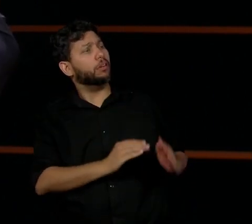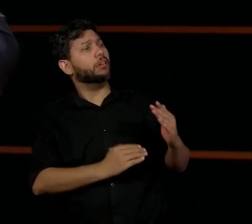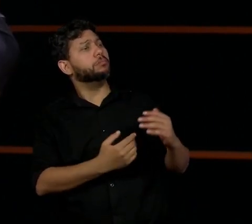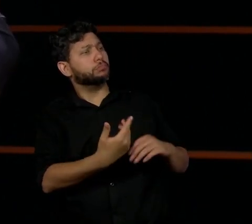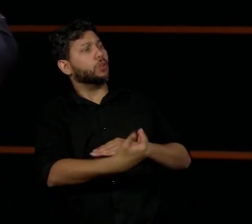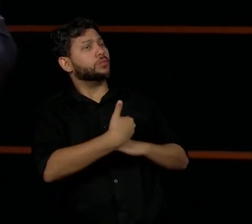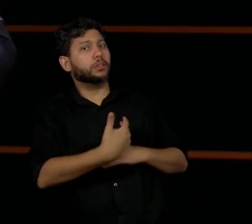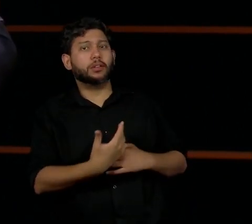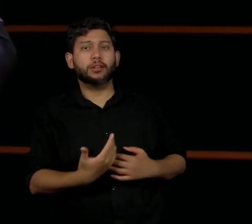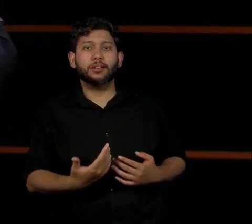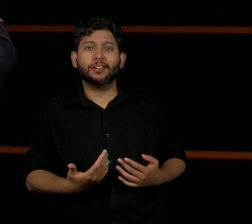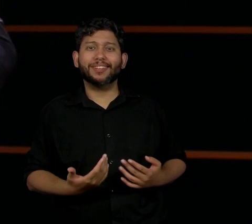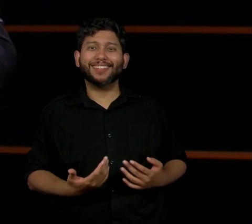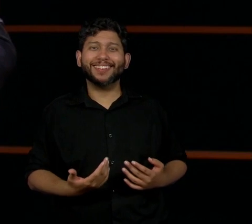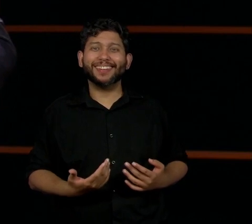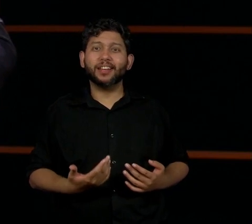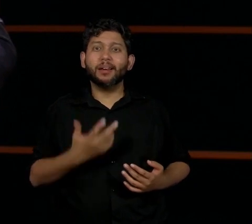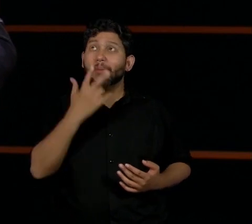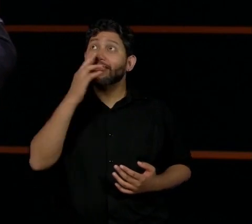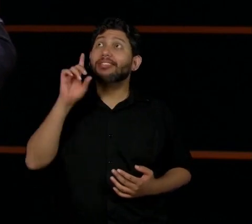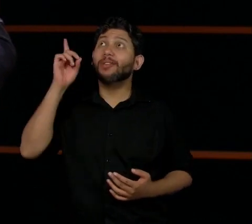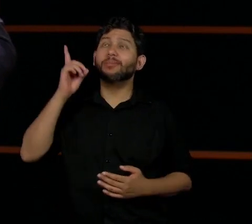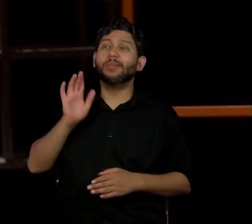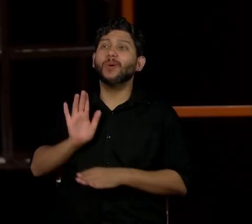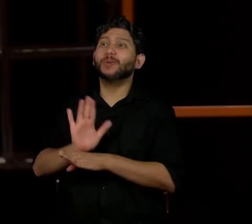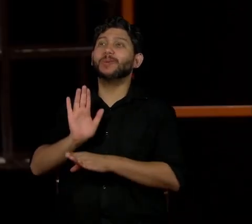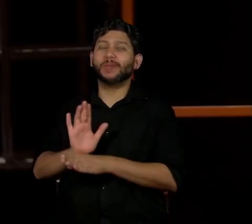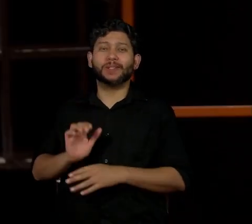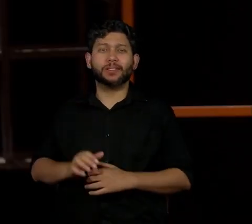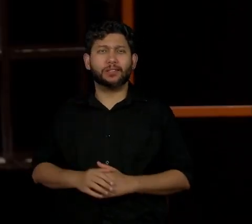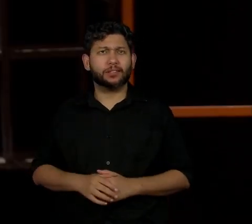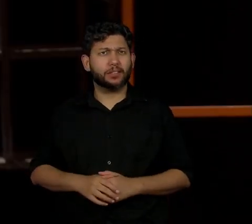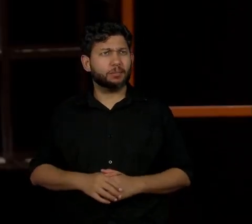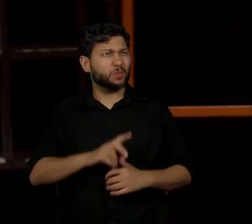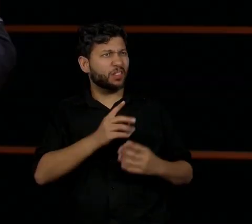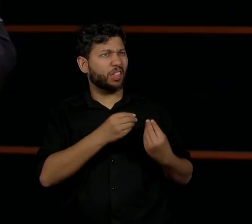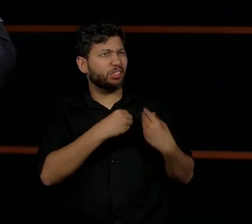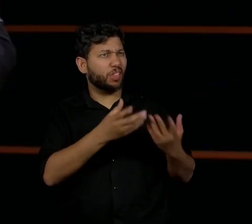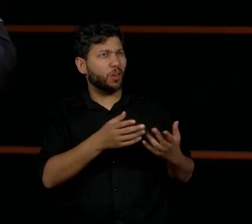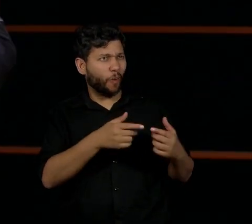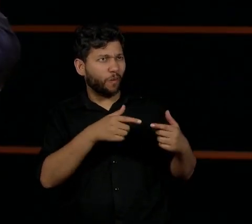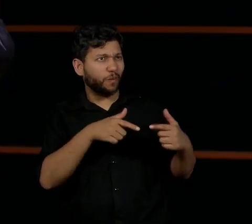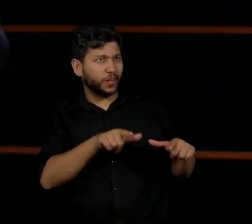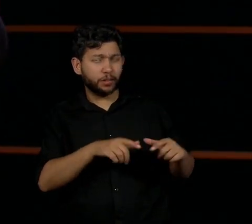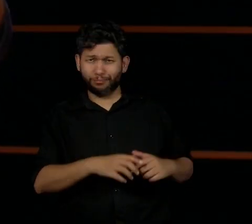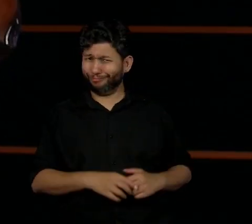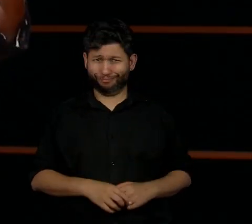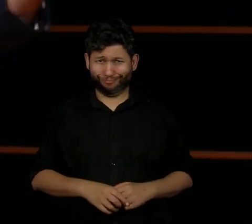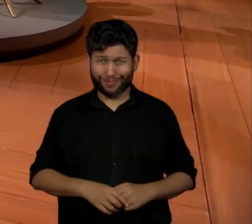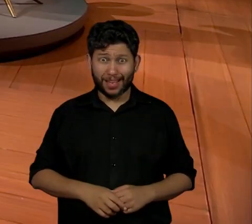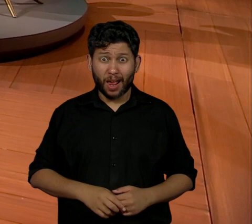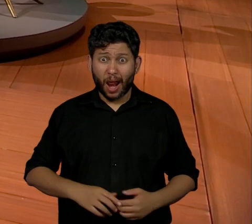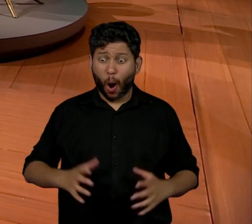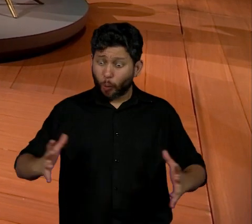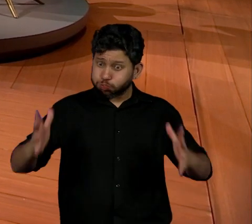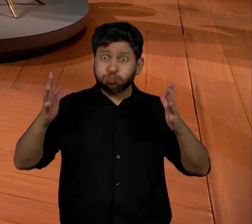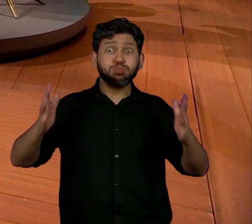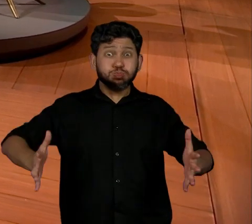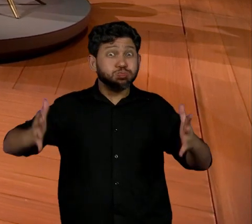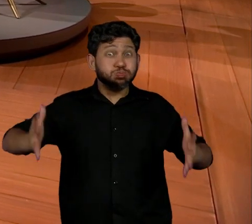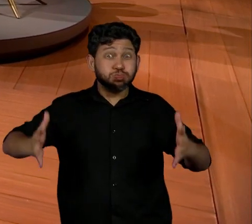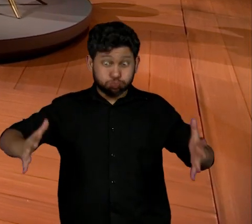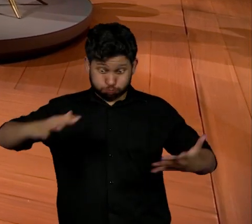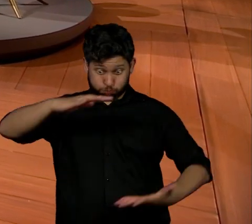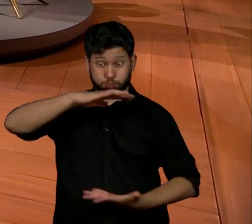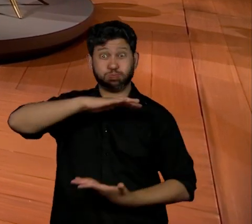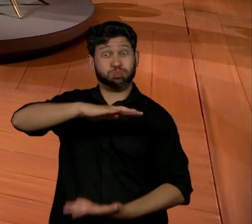foi Deus que me empurrou para cima dele. Aí você levou uma fitinha, uma coisa assim? Levei um gravador enorme que já estava no carro ali preparado.